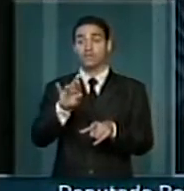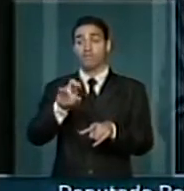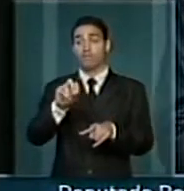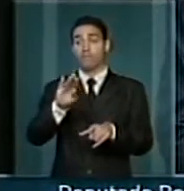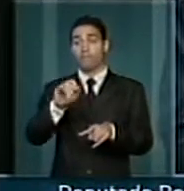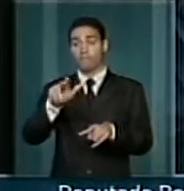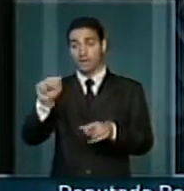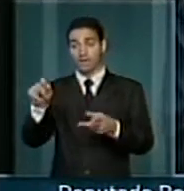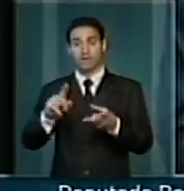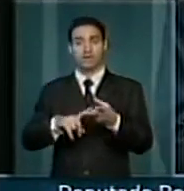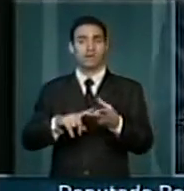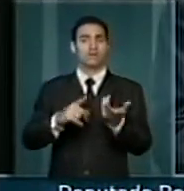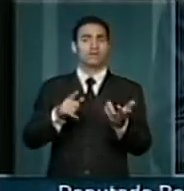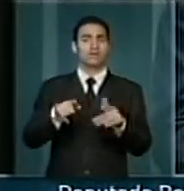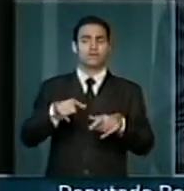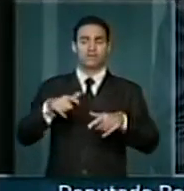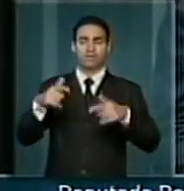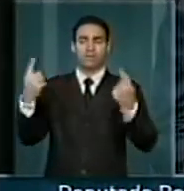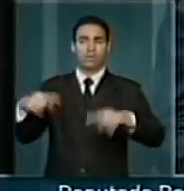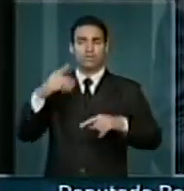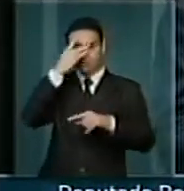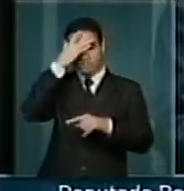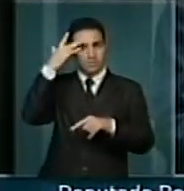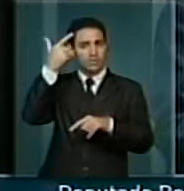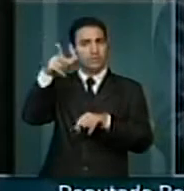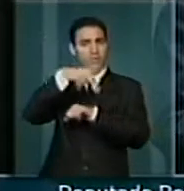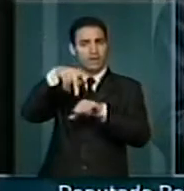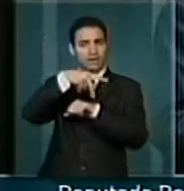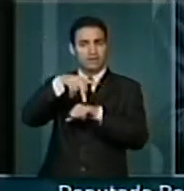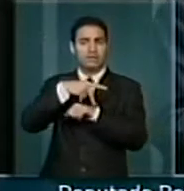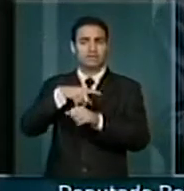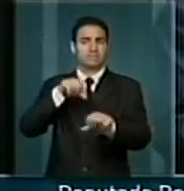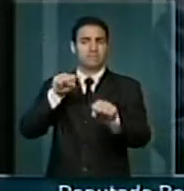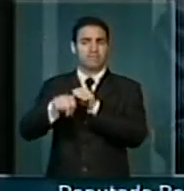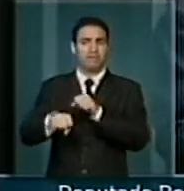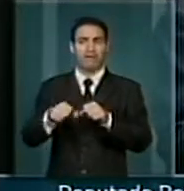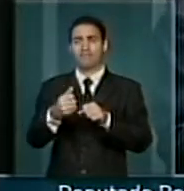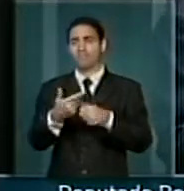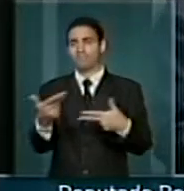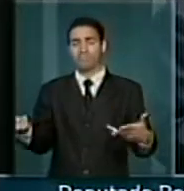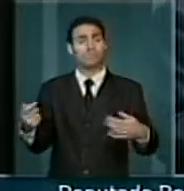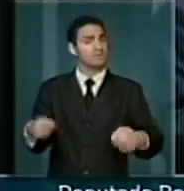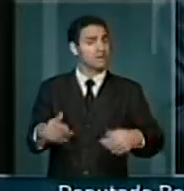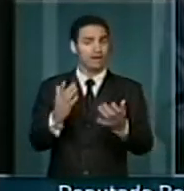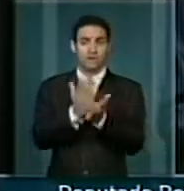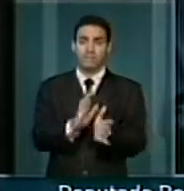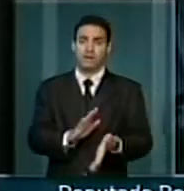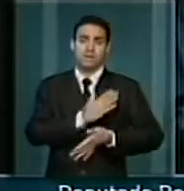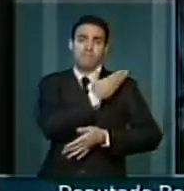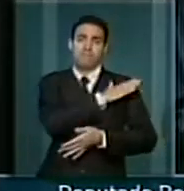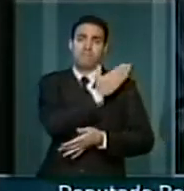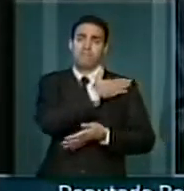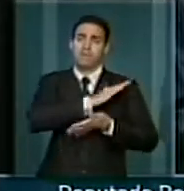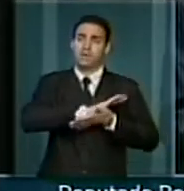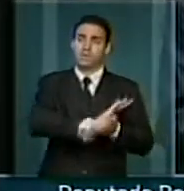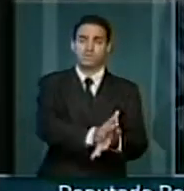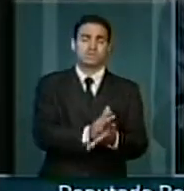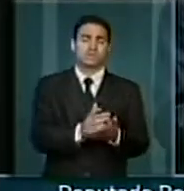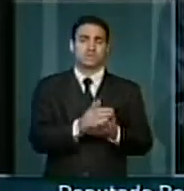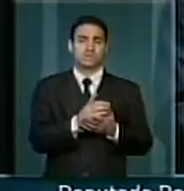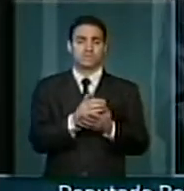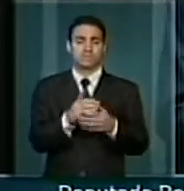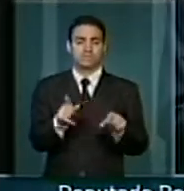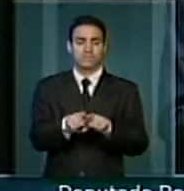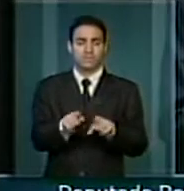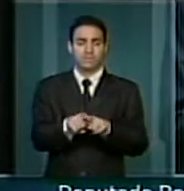a xenofobia, o racismo, o etnocídio e todas as outras manifestações de intolerância e